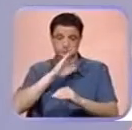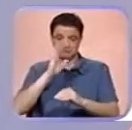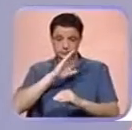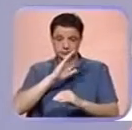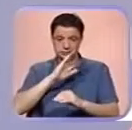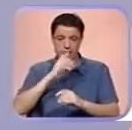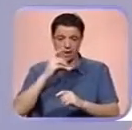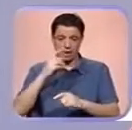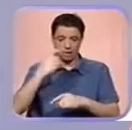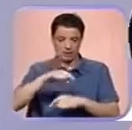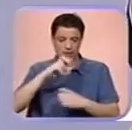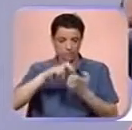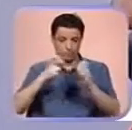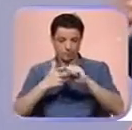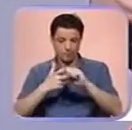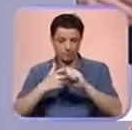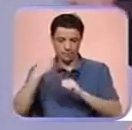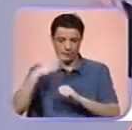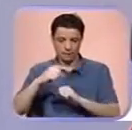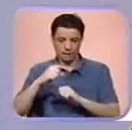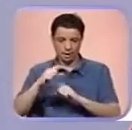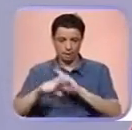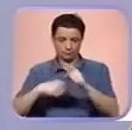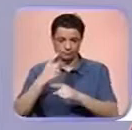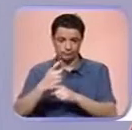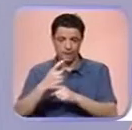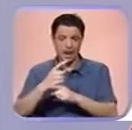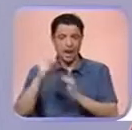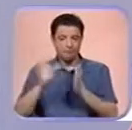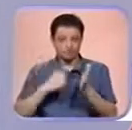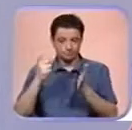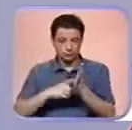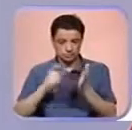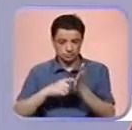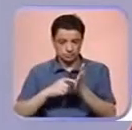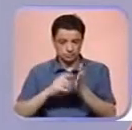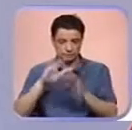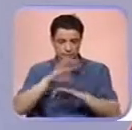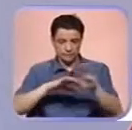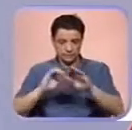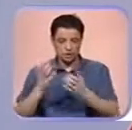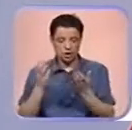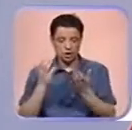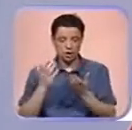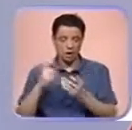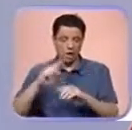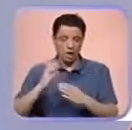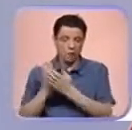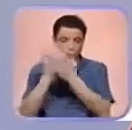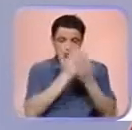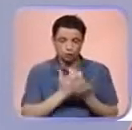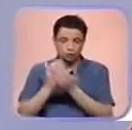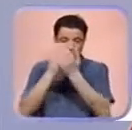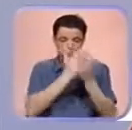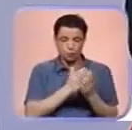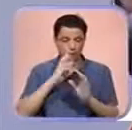uma pessoa com miopia, vai provavelmente trazer mais miopia ainda a curto prazo. Portanto, é necessário fazer o estudo do olho para a obtenção da